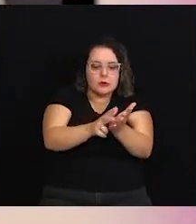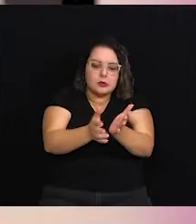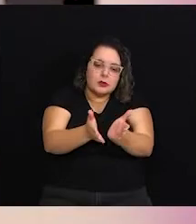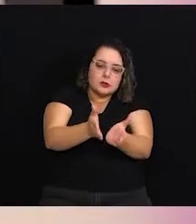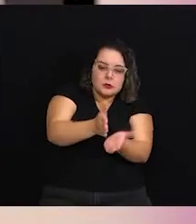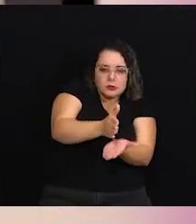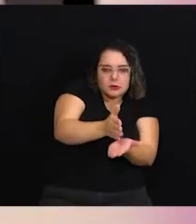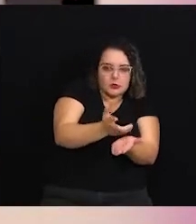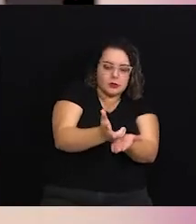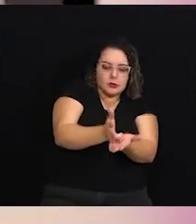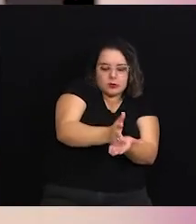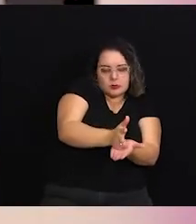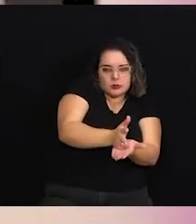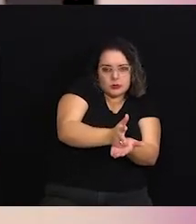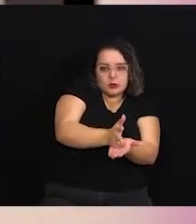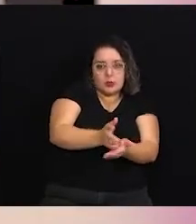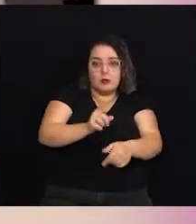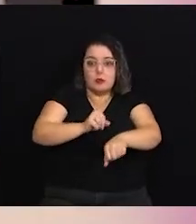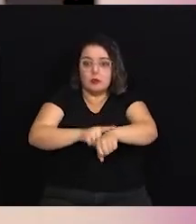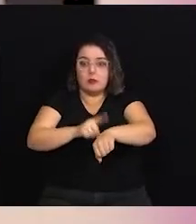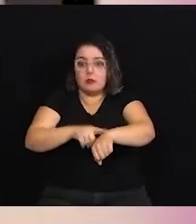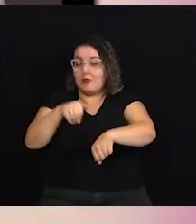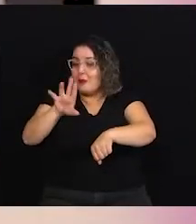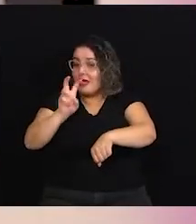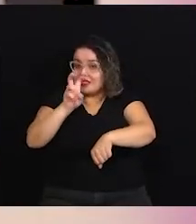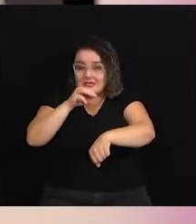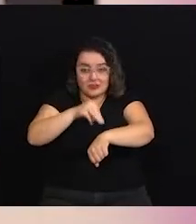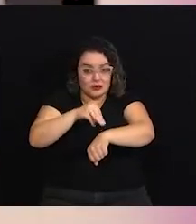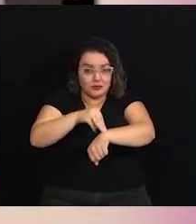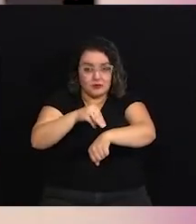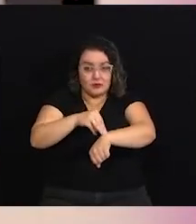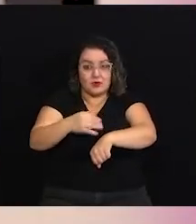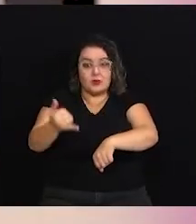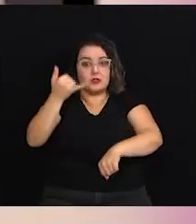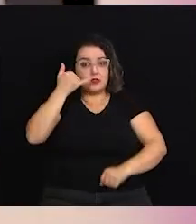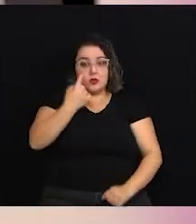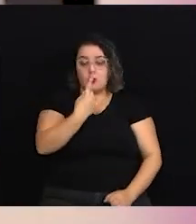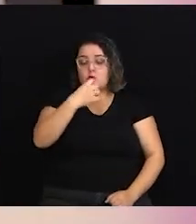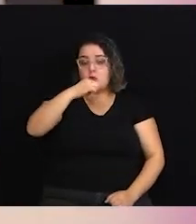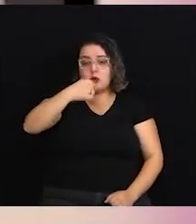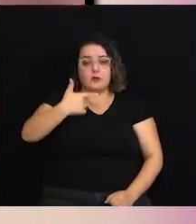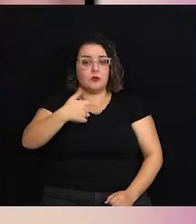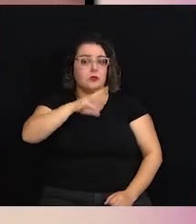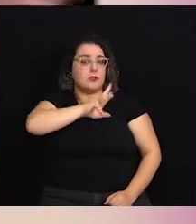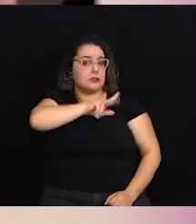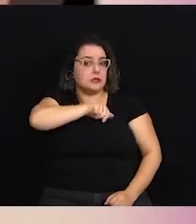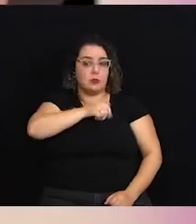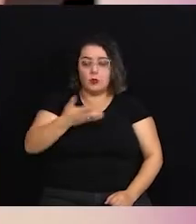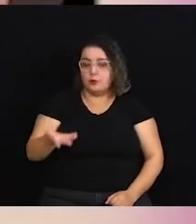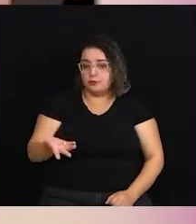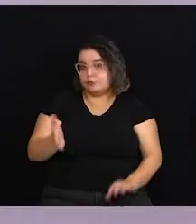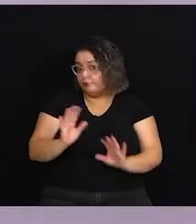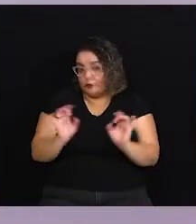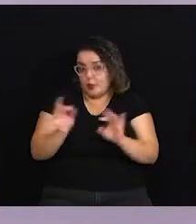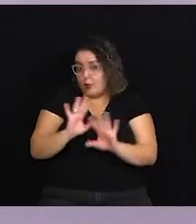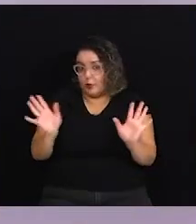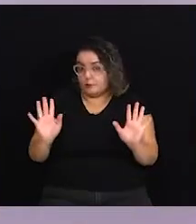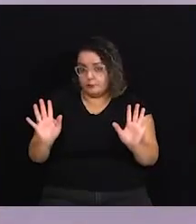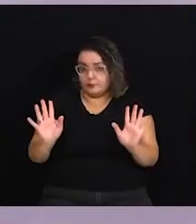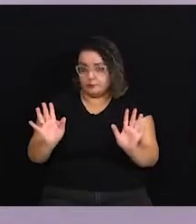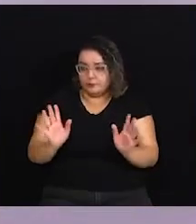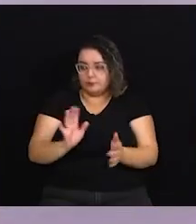porque o meu lado peça para marcar tempo durou que mais do que cinco minutos Samu 192 tá bom